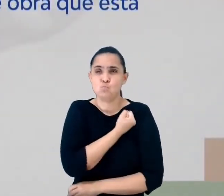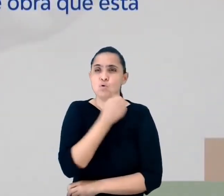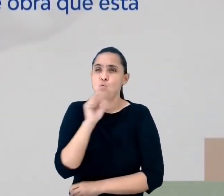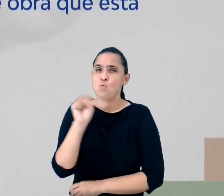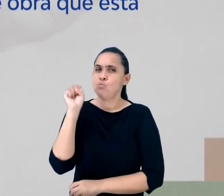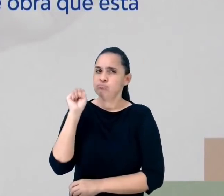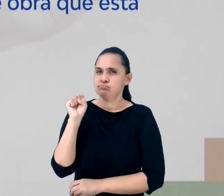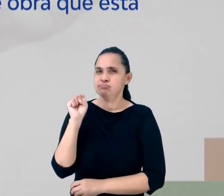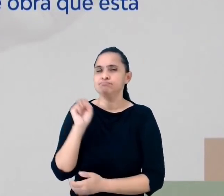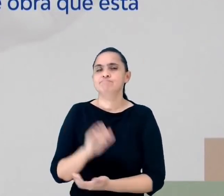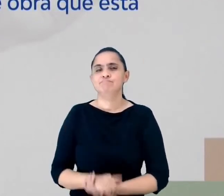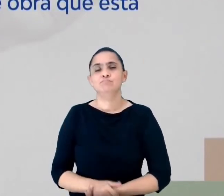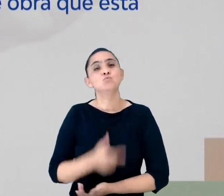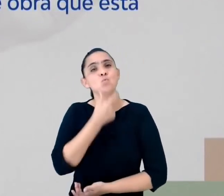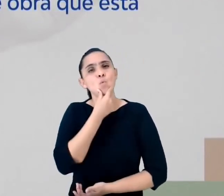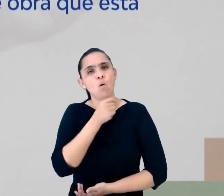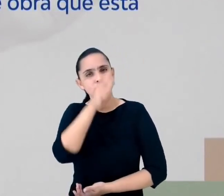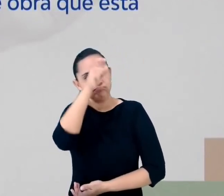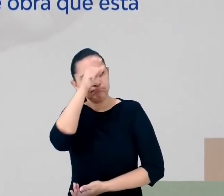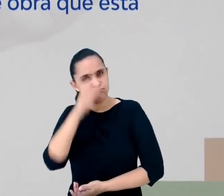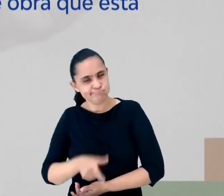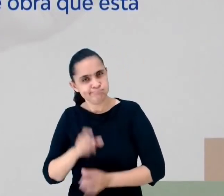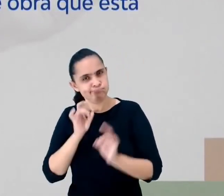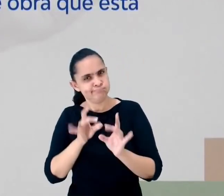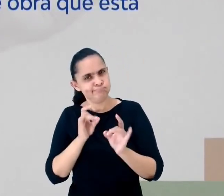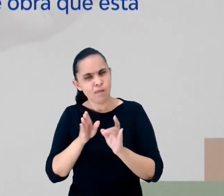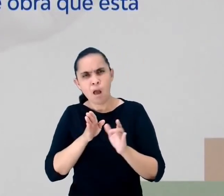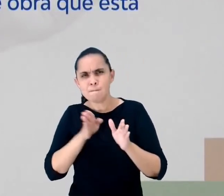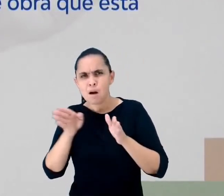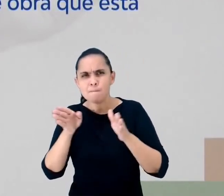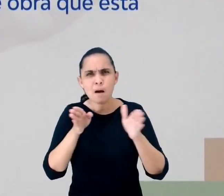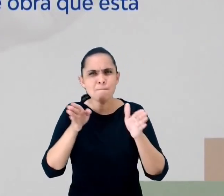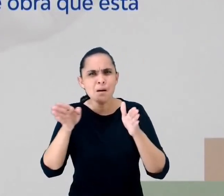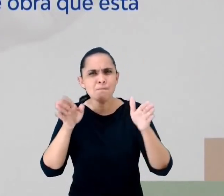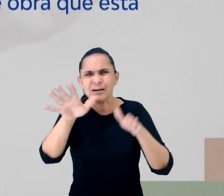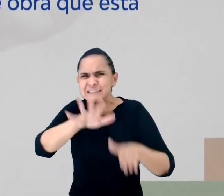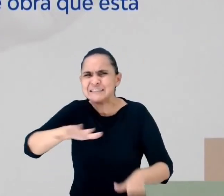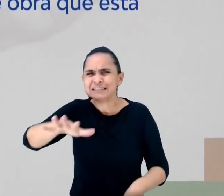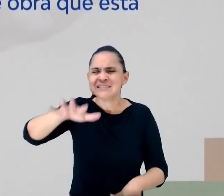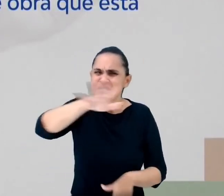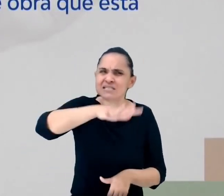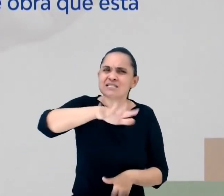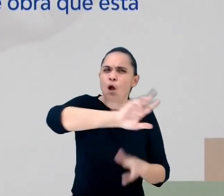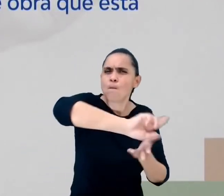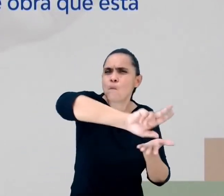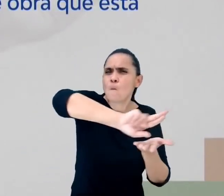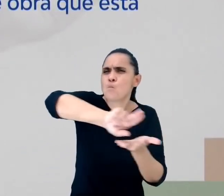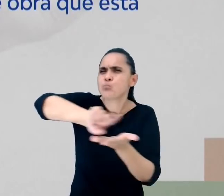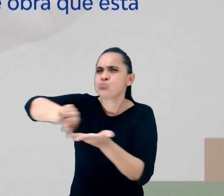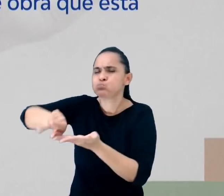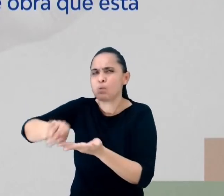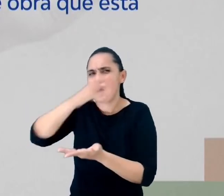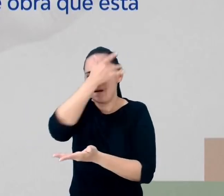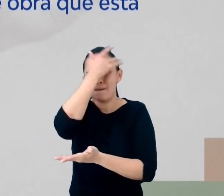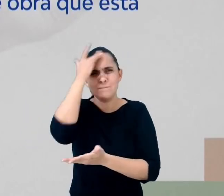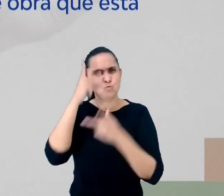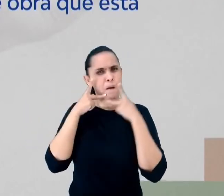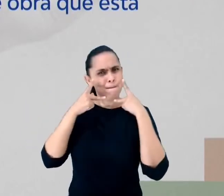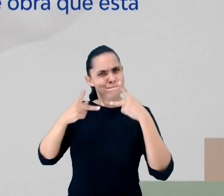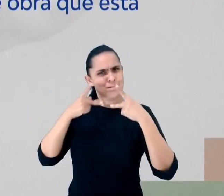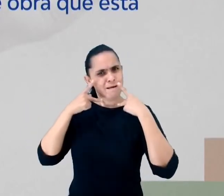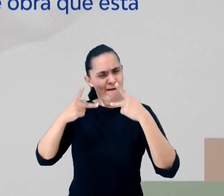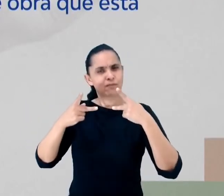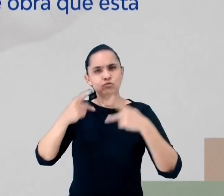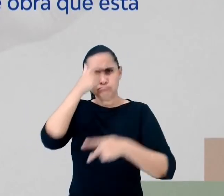os colportores devem ir a várias partes do campo. O pregador vivo e o mensageiro